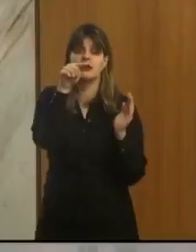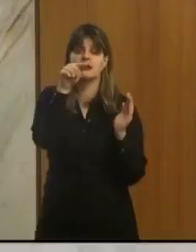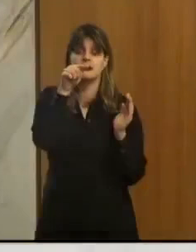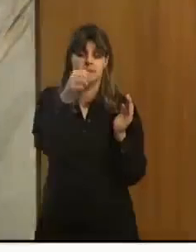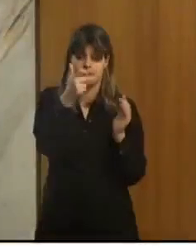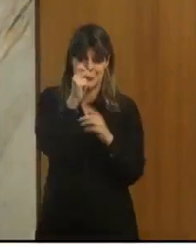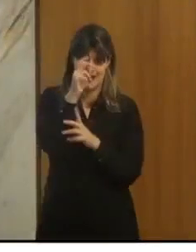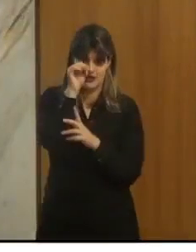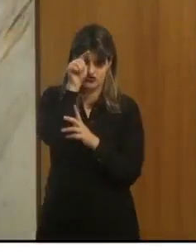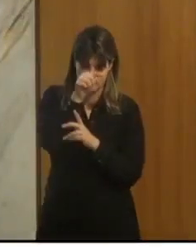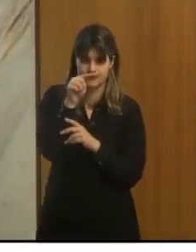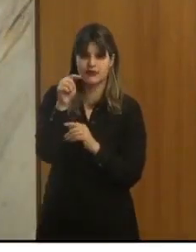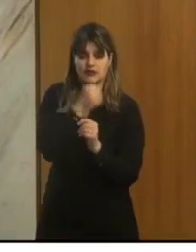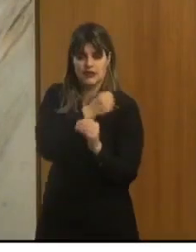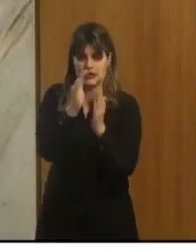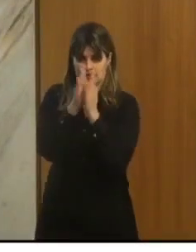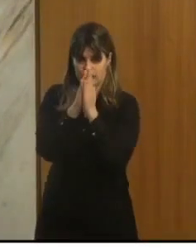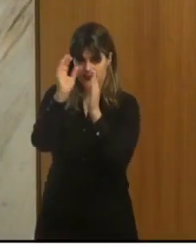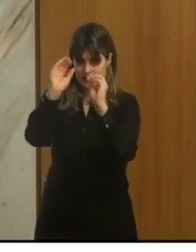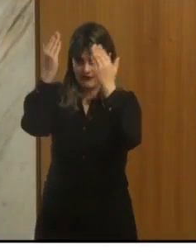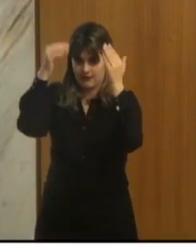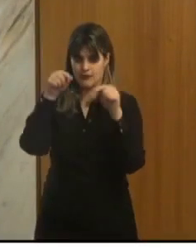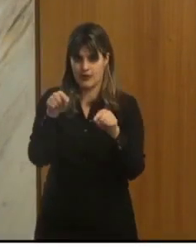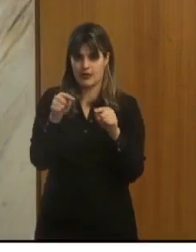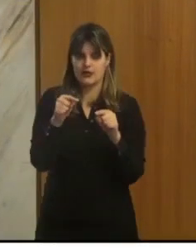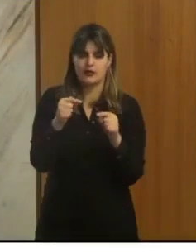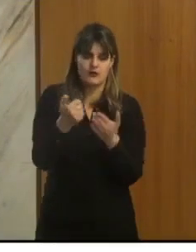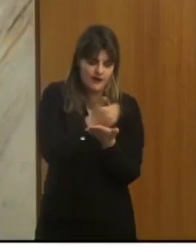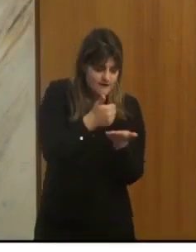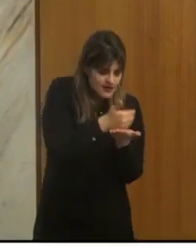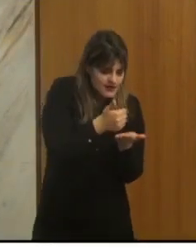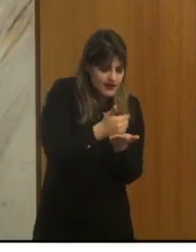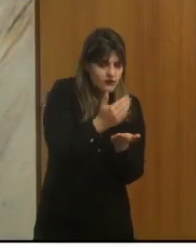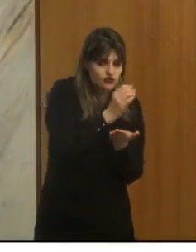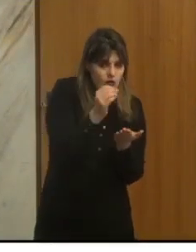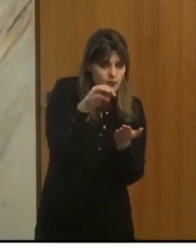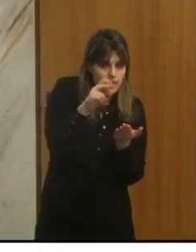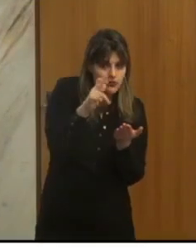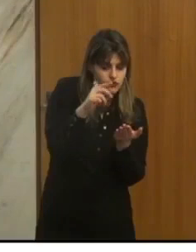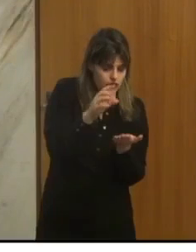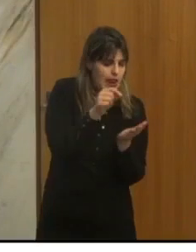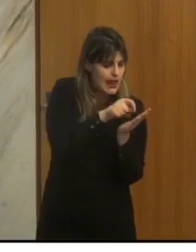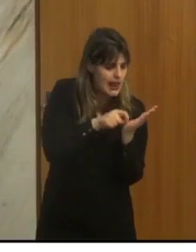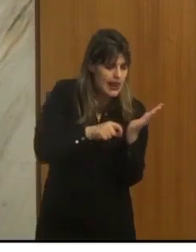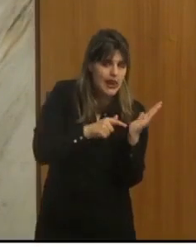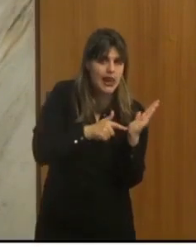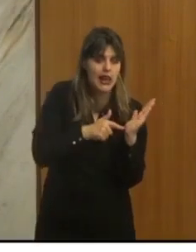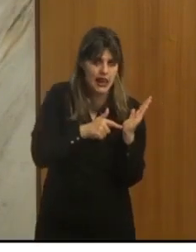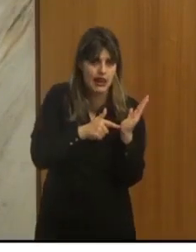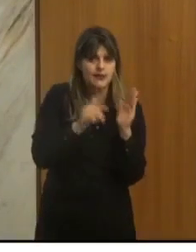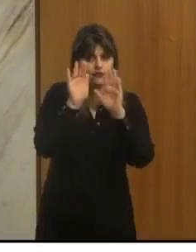que no inventário artístico de João Maruja aparecem referenciadas, e por isso elas também estavam nessa